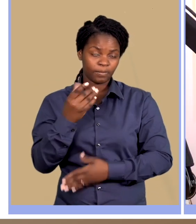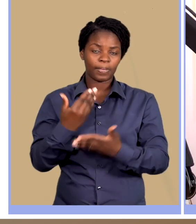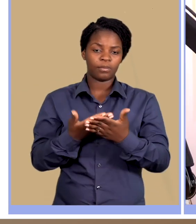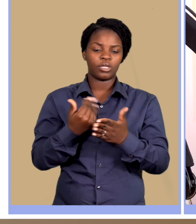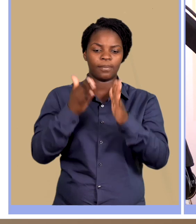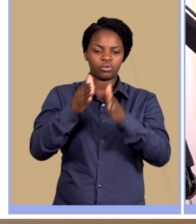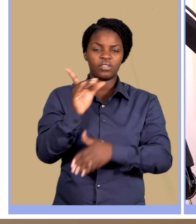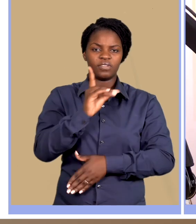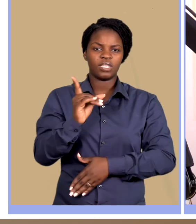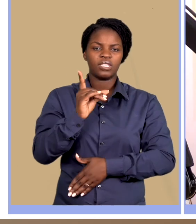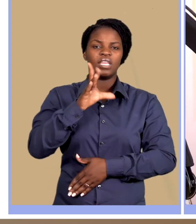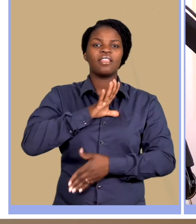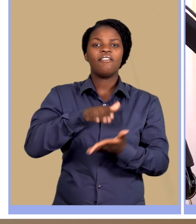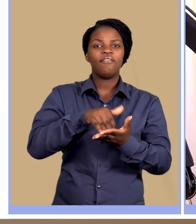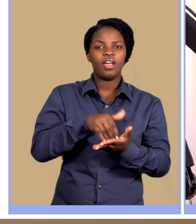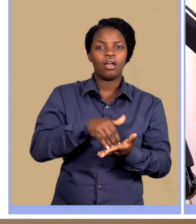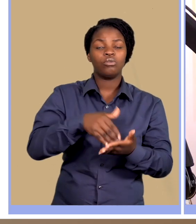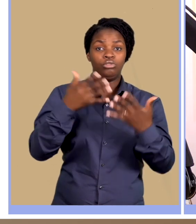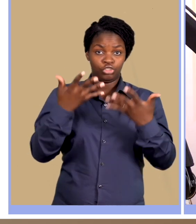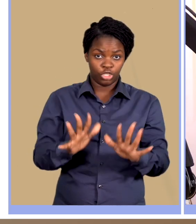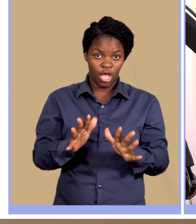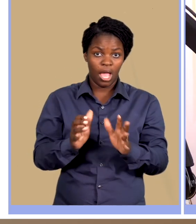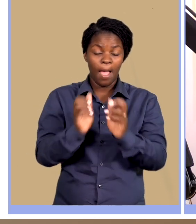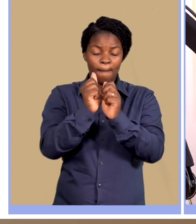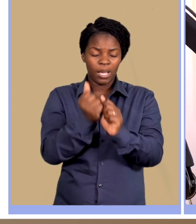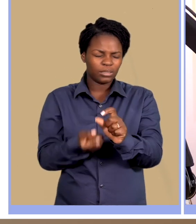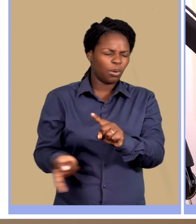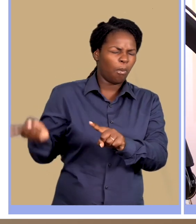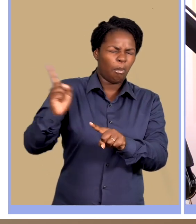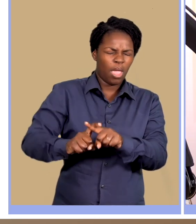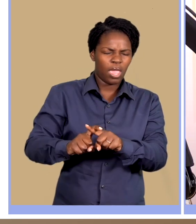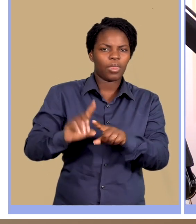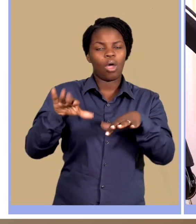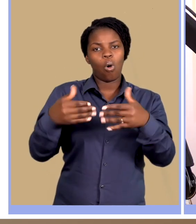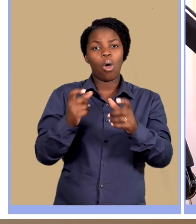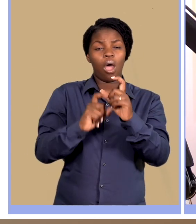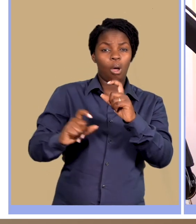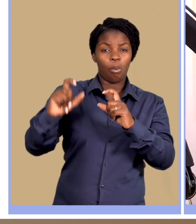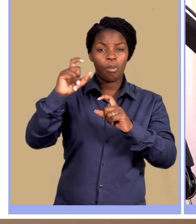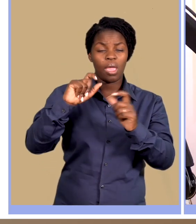aumenta a vulnerabilidade deste grupo social. Pessoas com deficiência. As pessoas com deficiência,